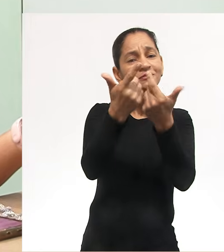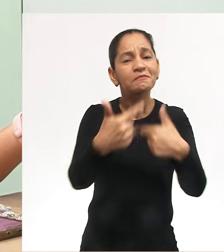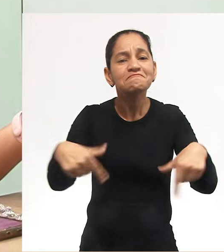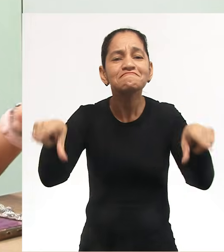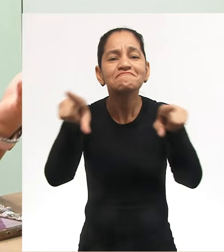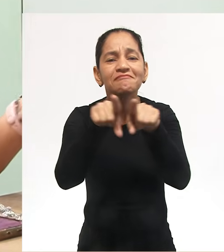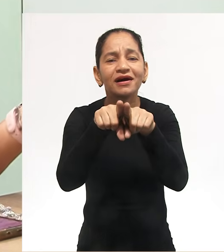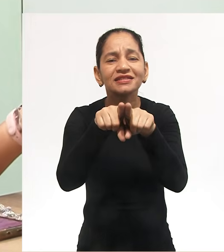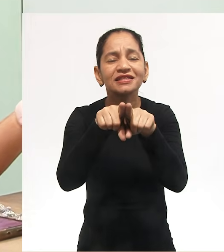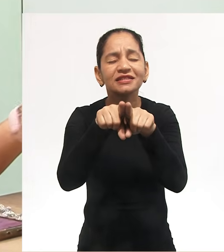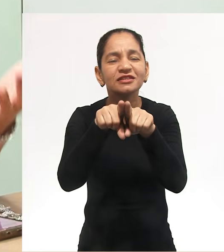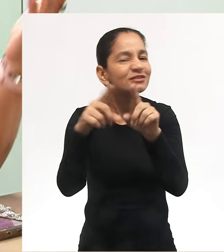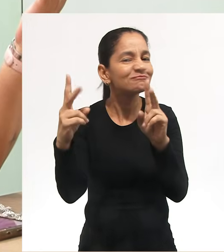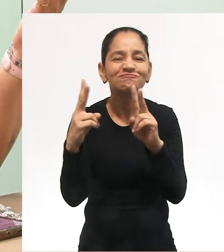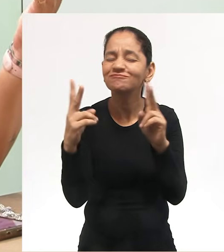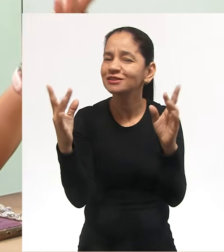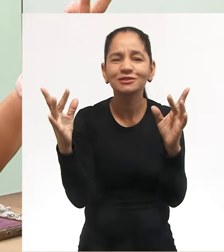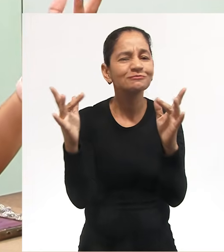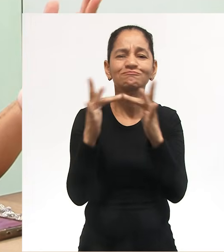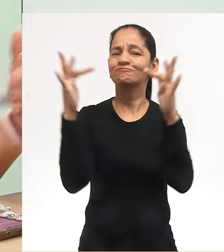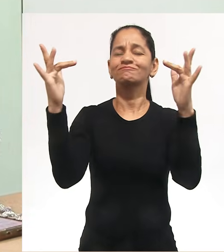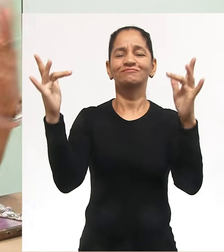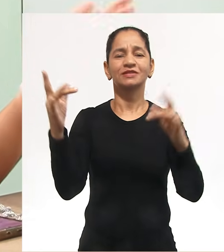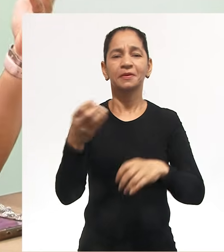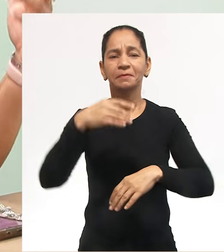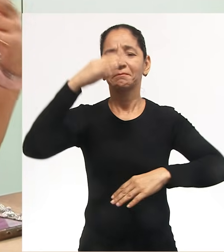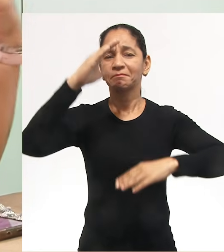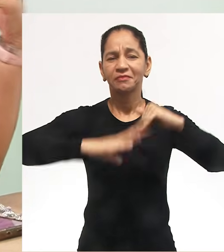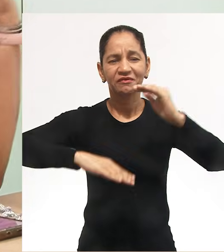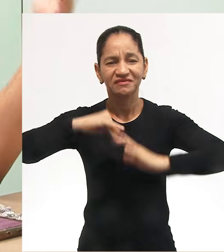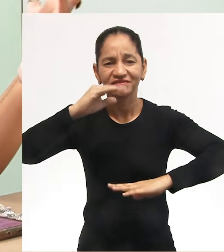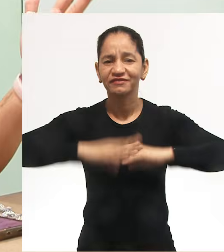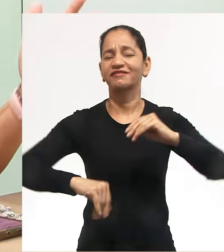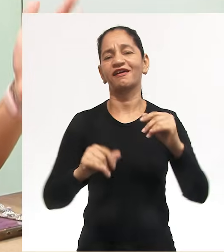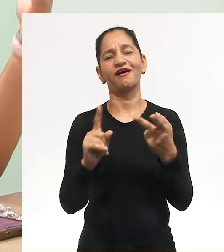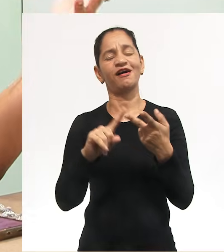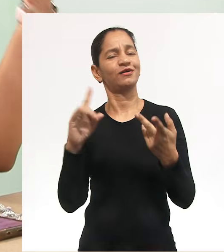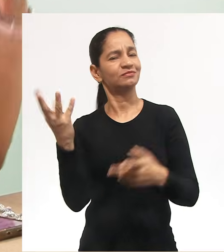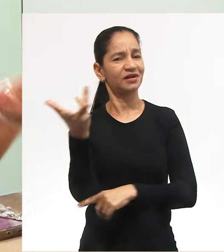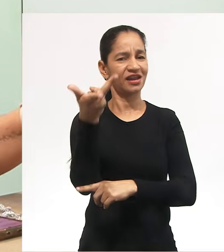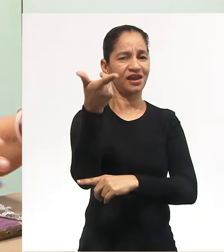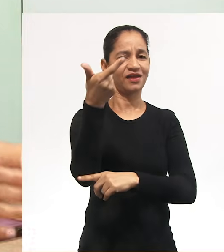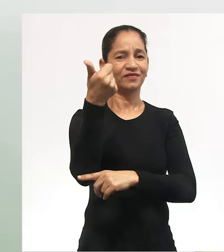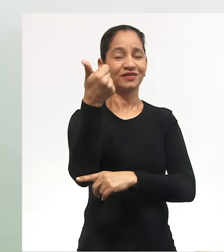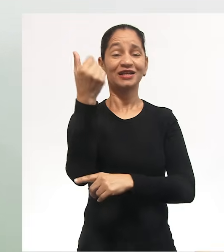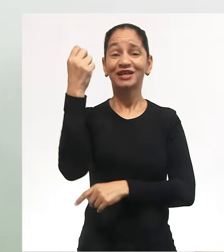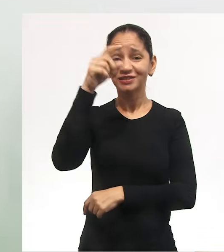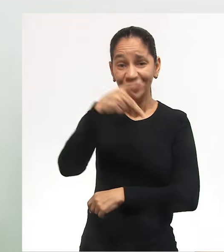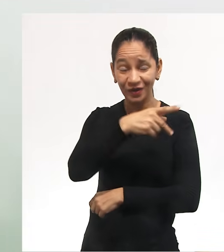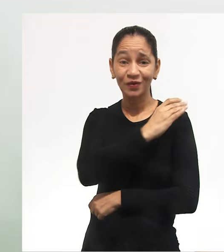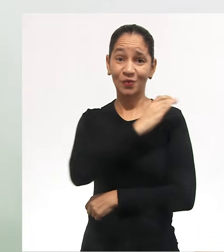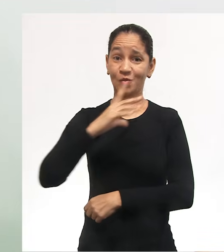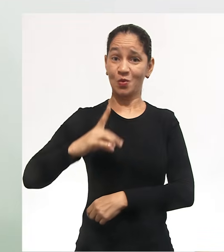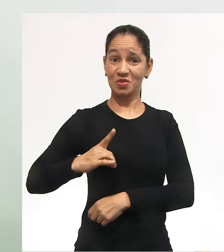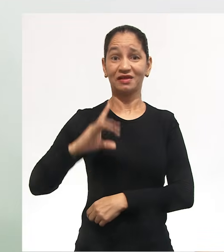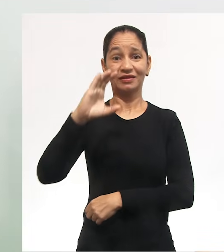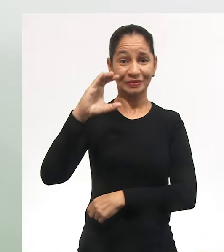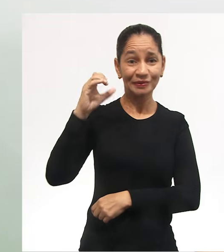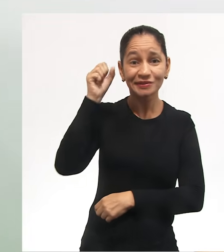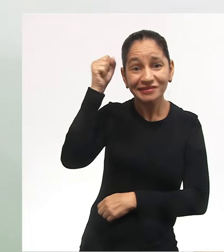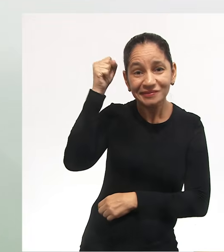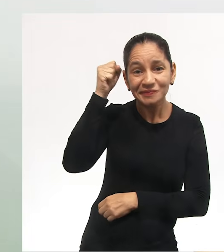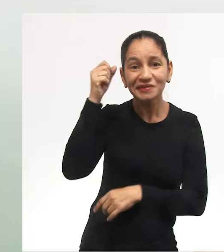temos uma parceria de almas, né? Uma parceria profissional de almas, de ideias. Samuel. Saudação,